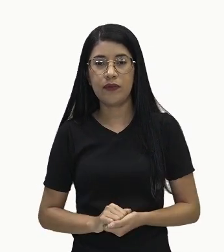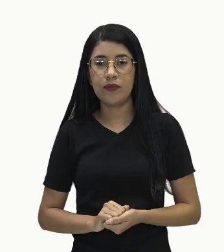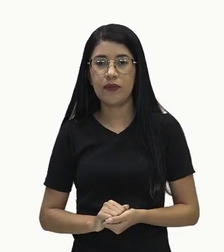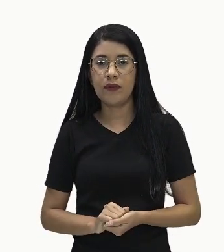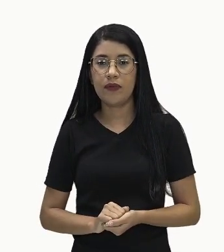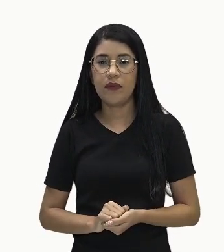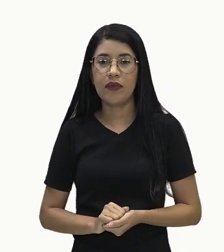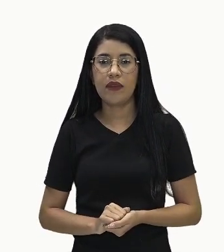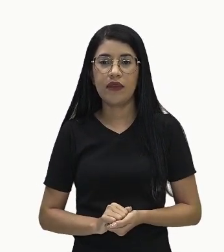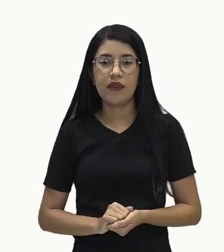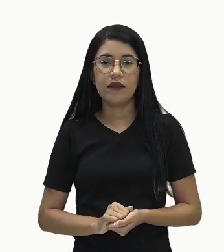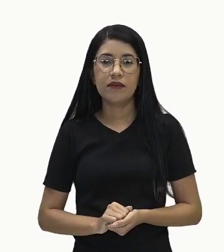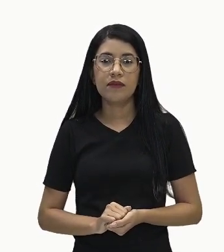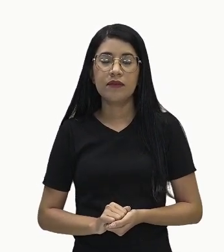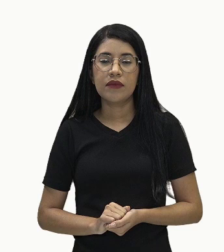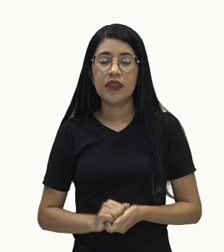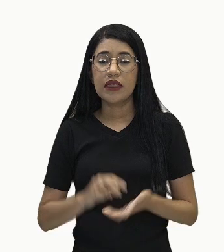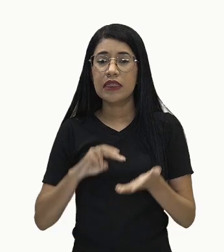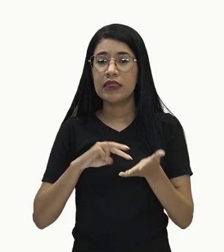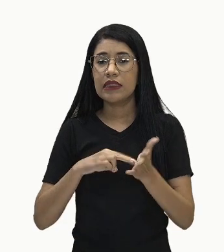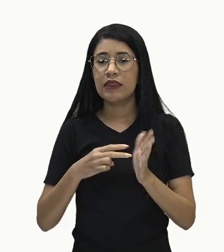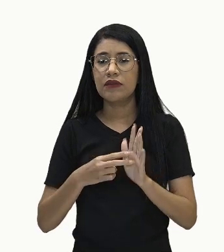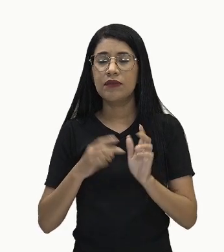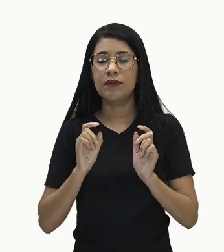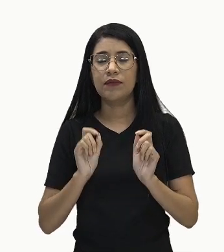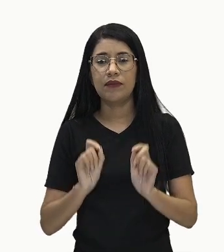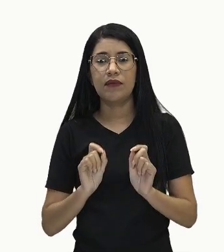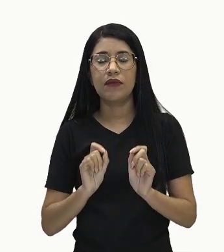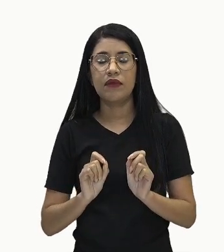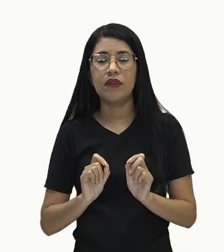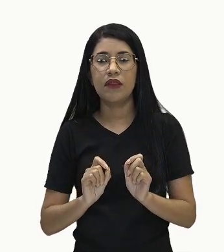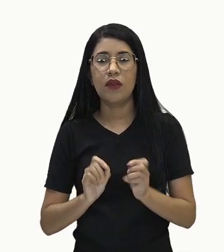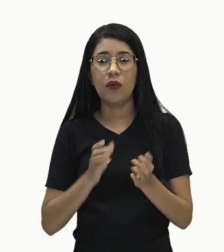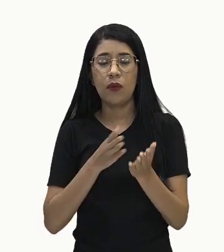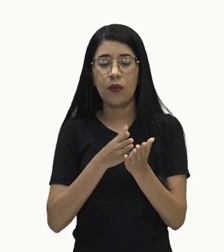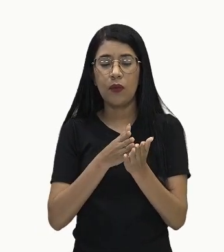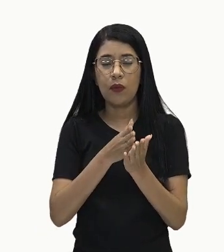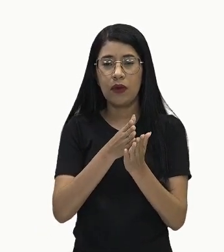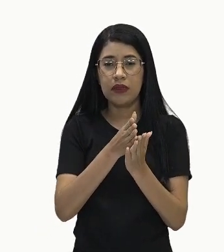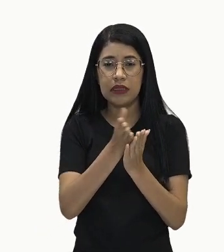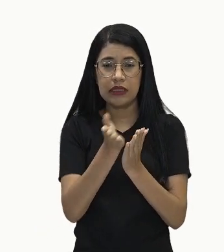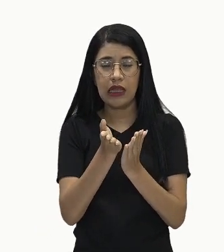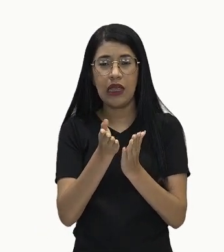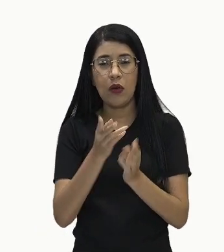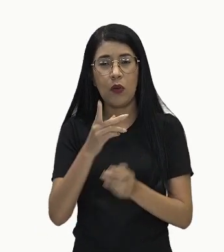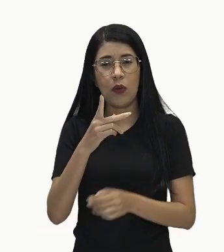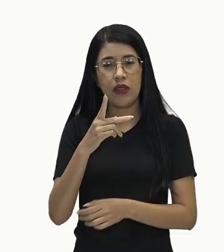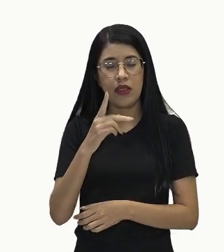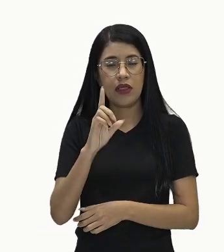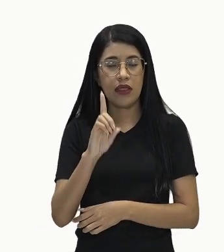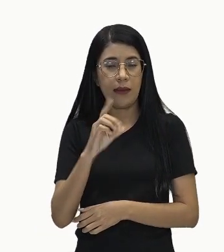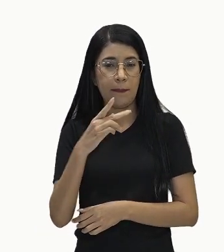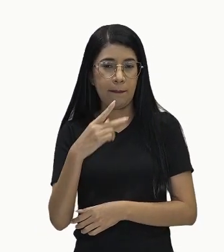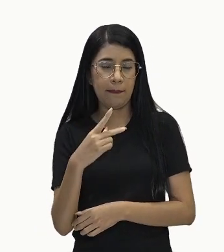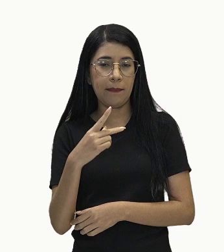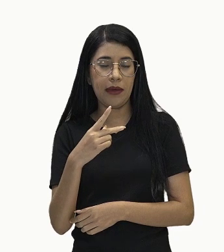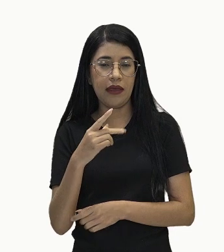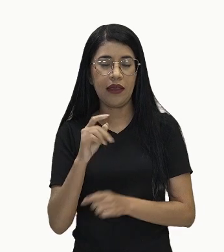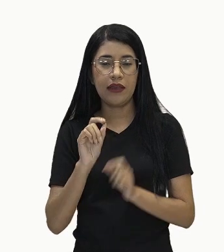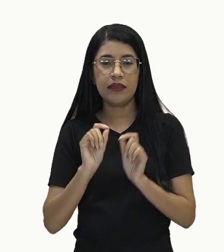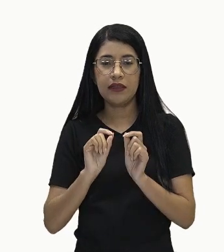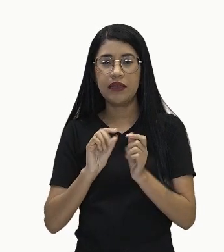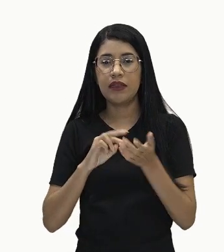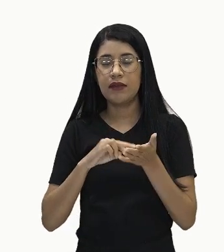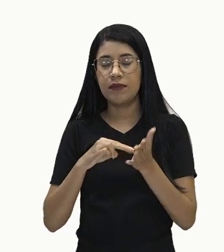dividido pelo número de elementos que compõem o conjunto, certo? Então, na verdade, aí, o que esse desvio padrão